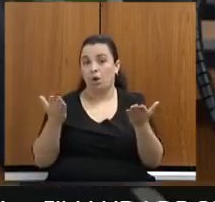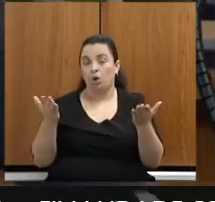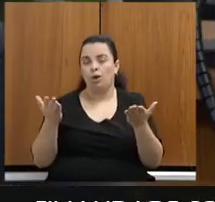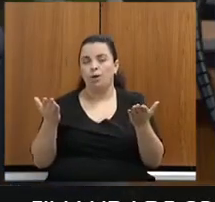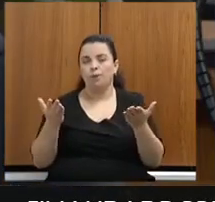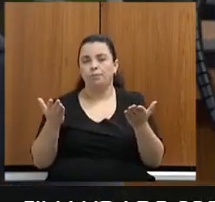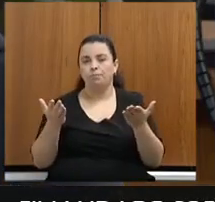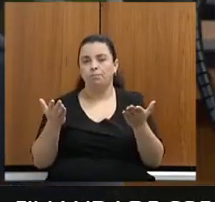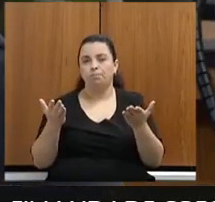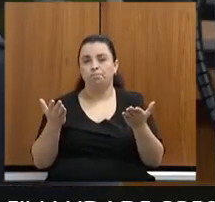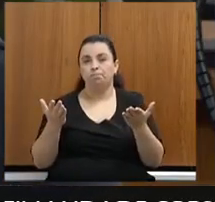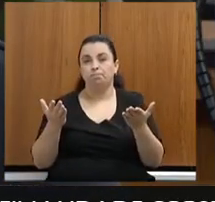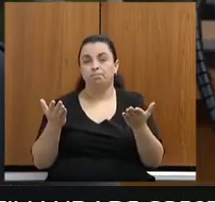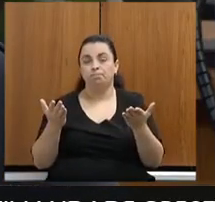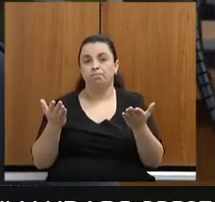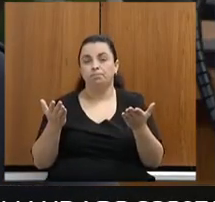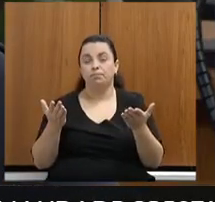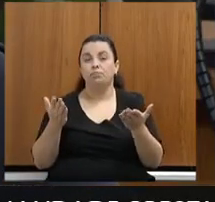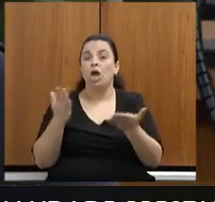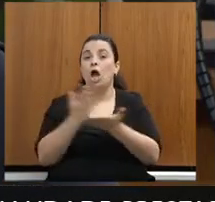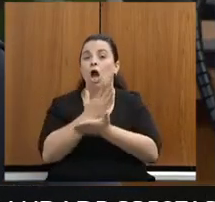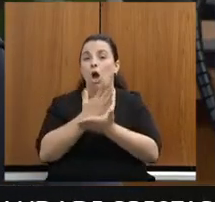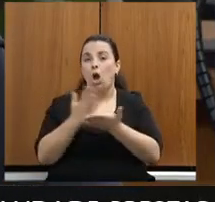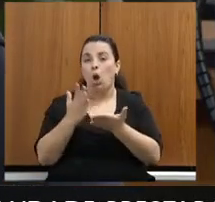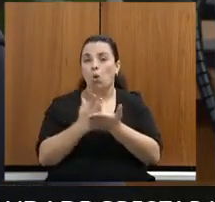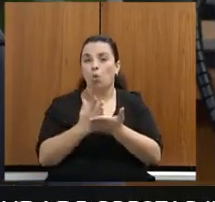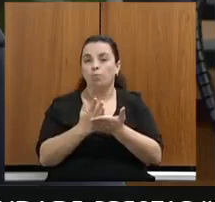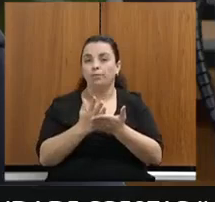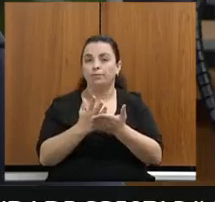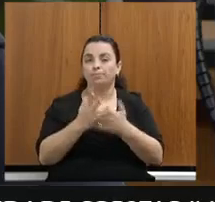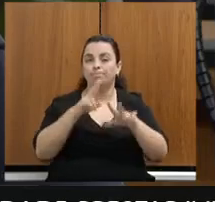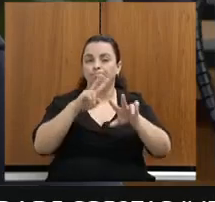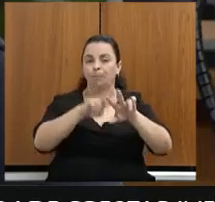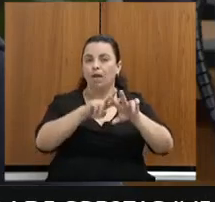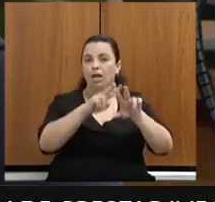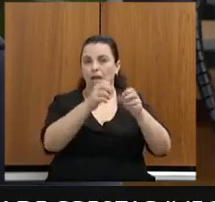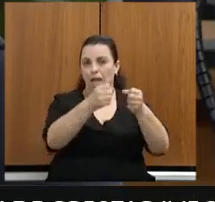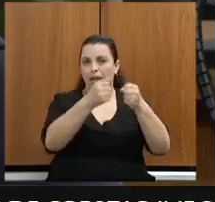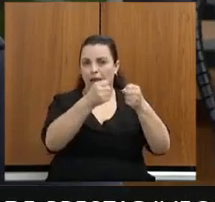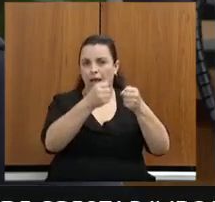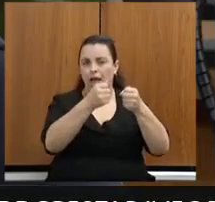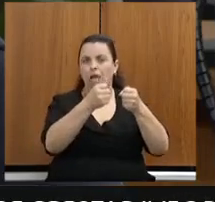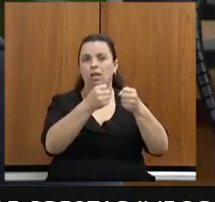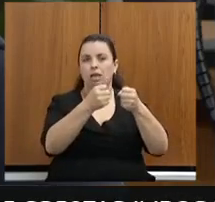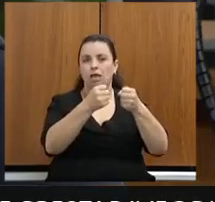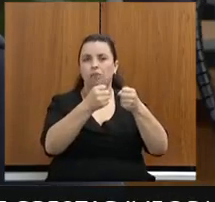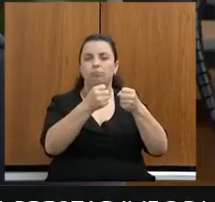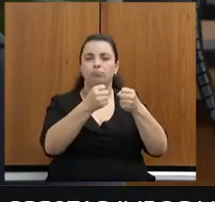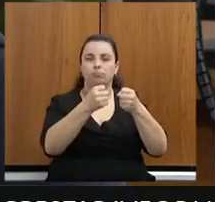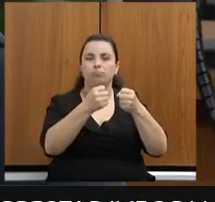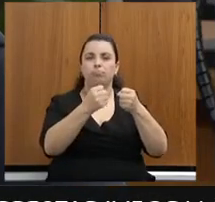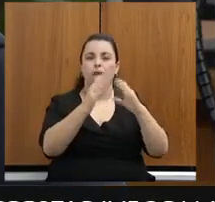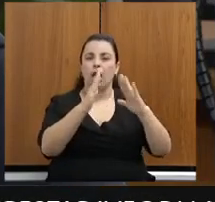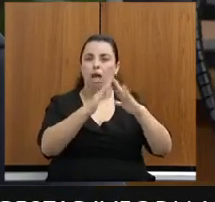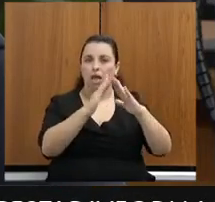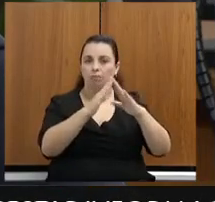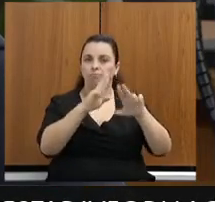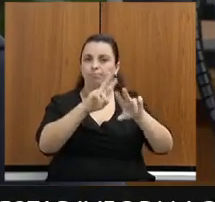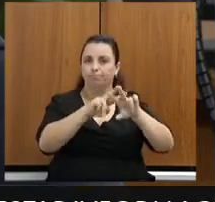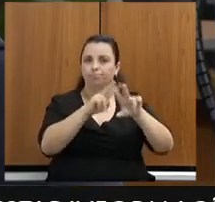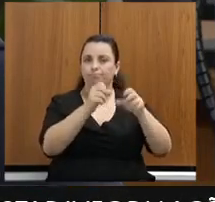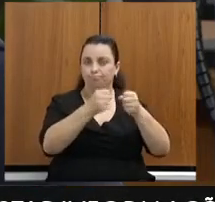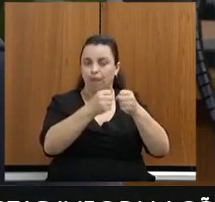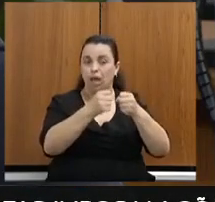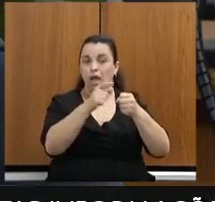fechamento de algumas unidades penais eu gostaria de fazer um pedido né que é